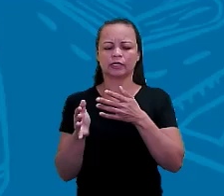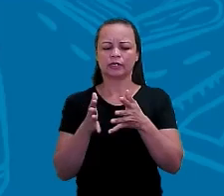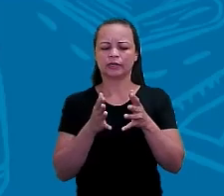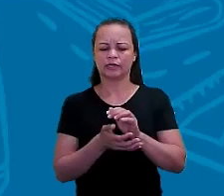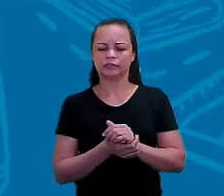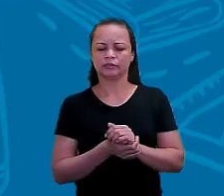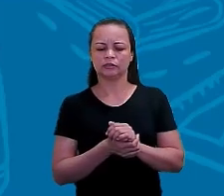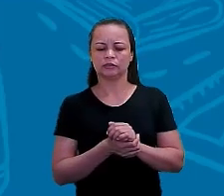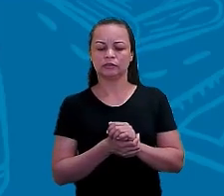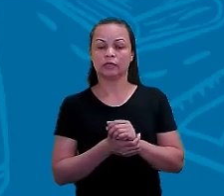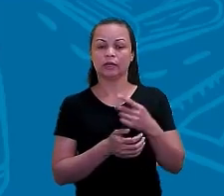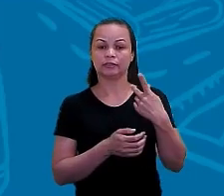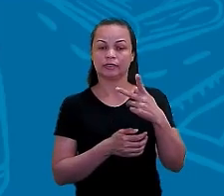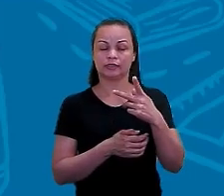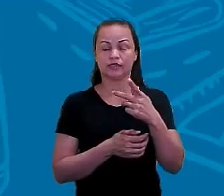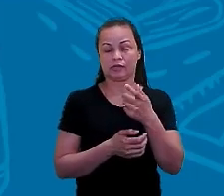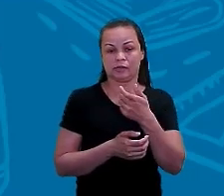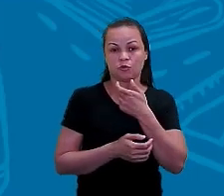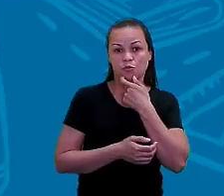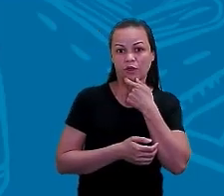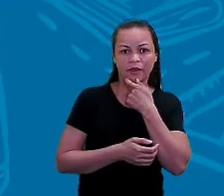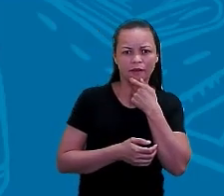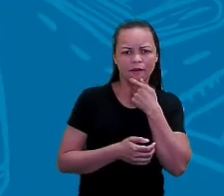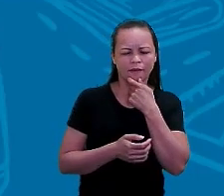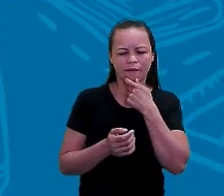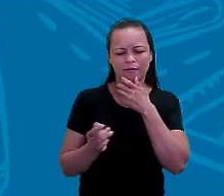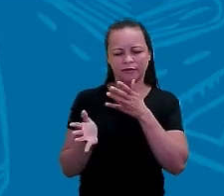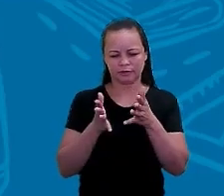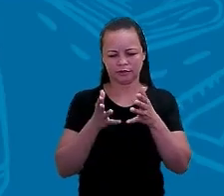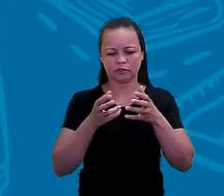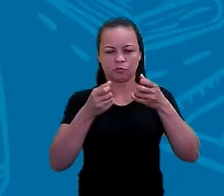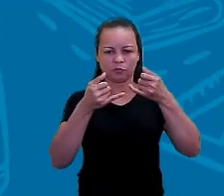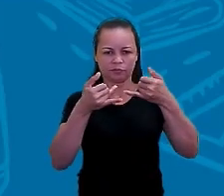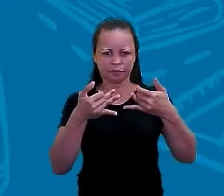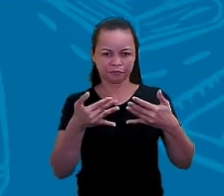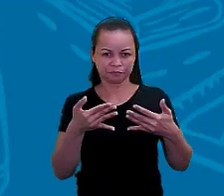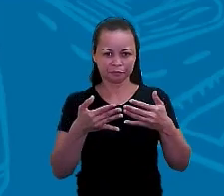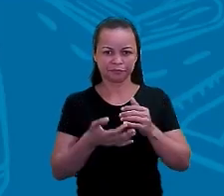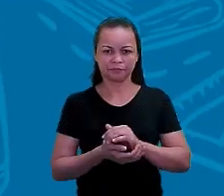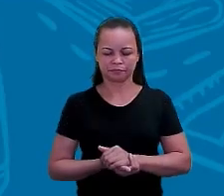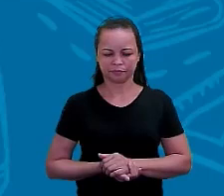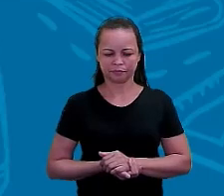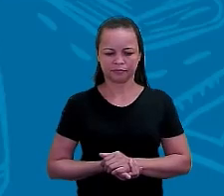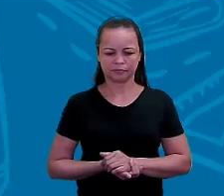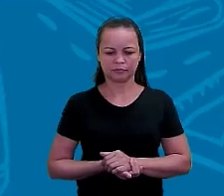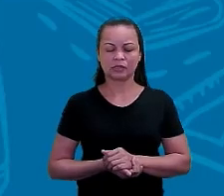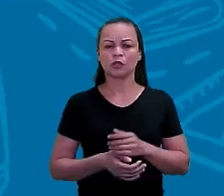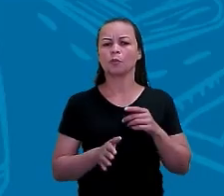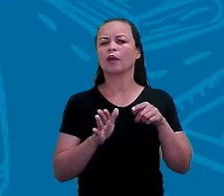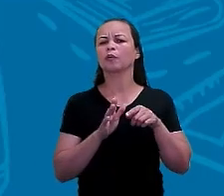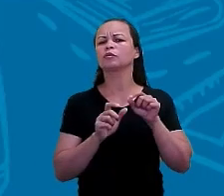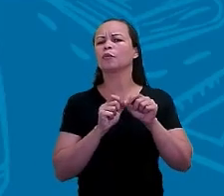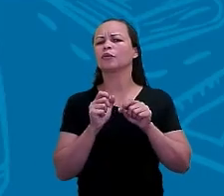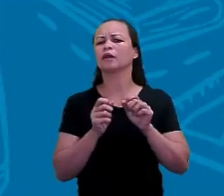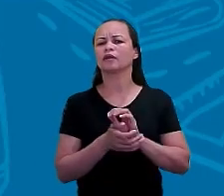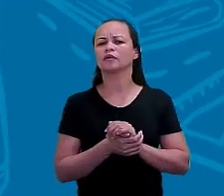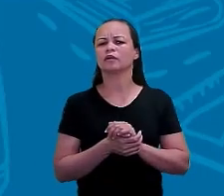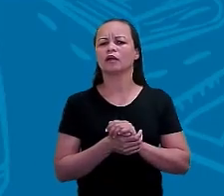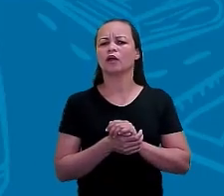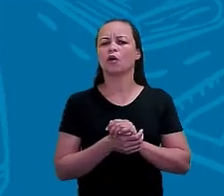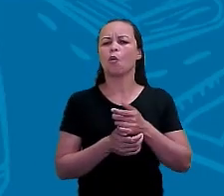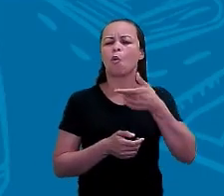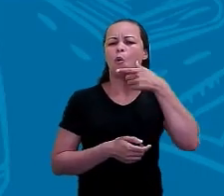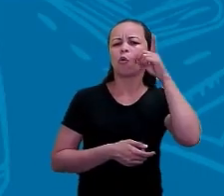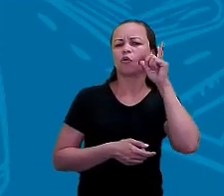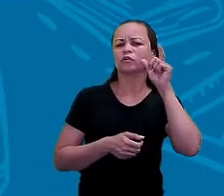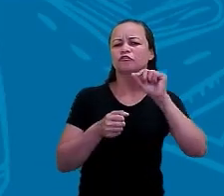your English? Yes, I did. And you? Did you practice your English? Bem, eu perguntei o que foi que você fez